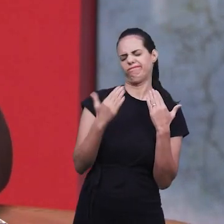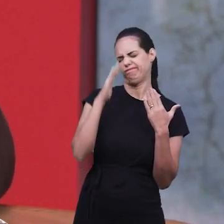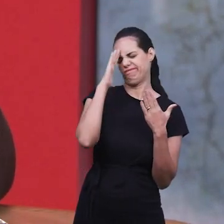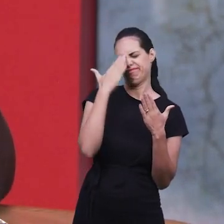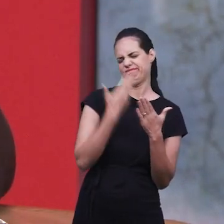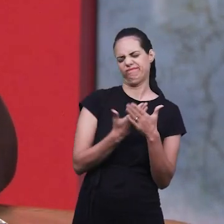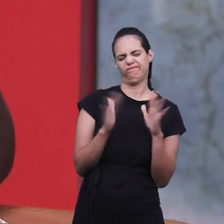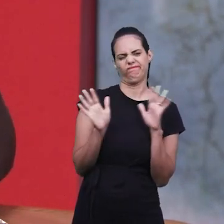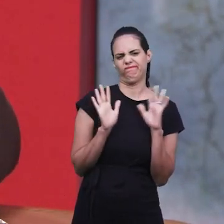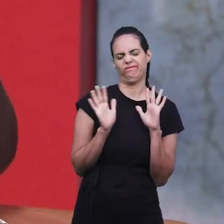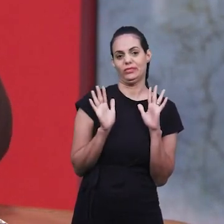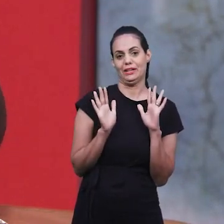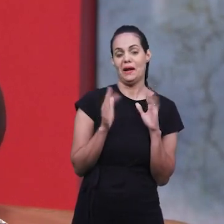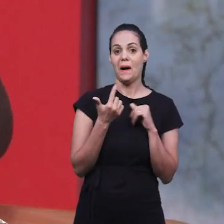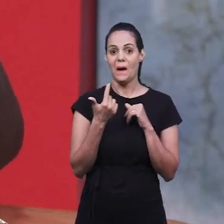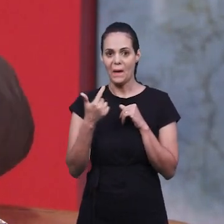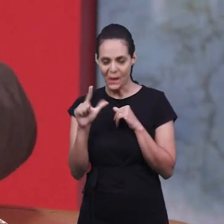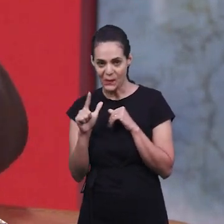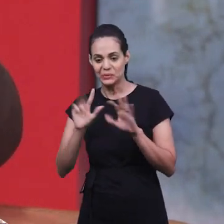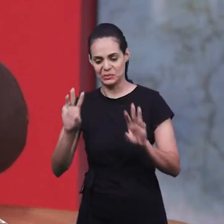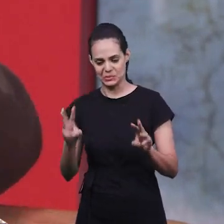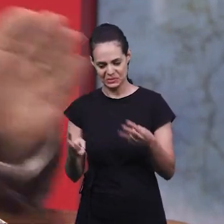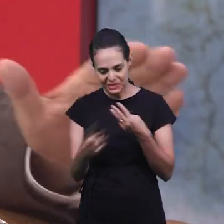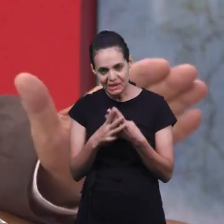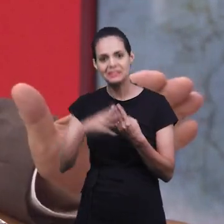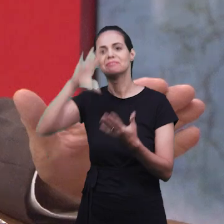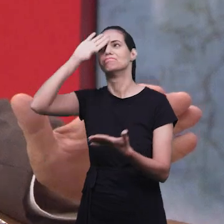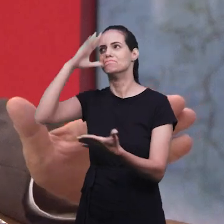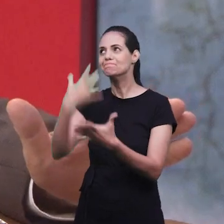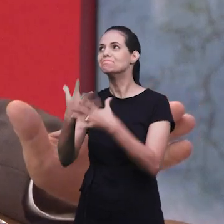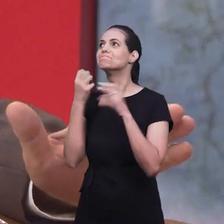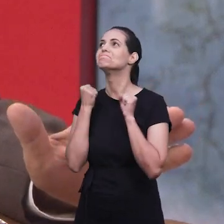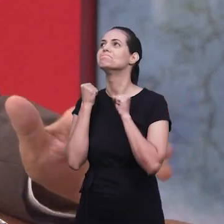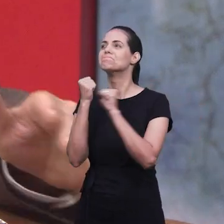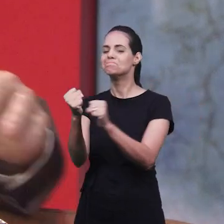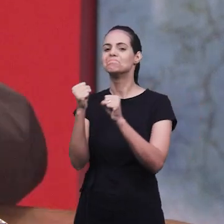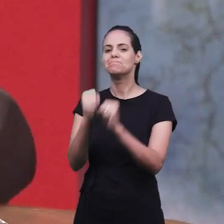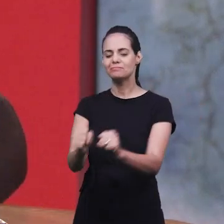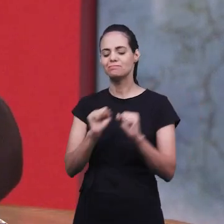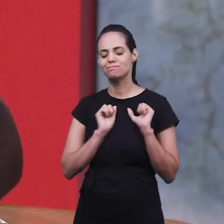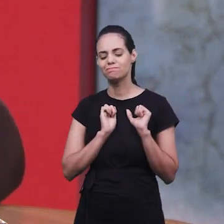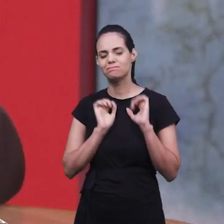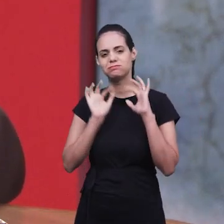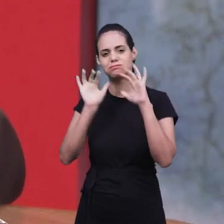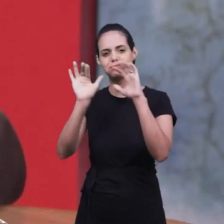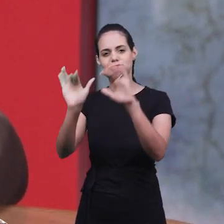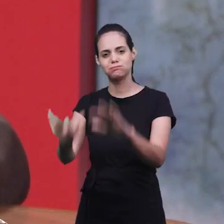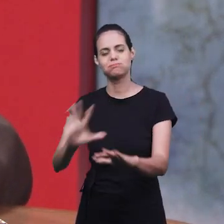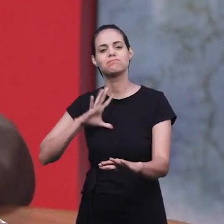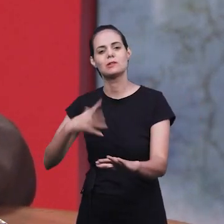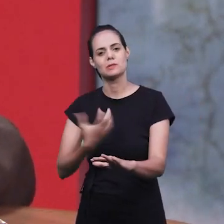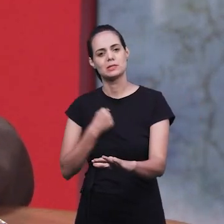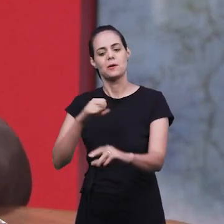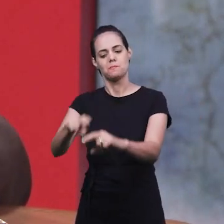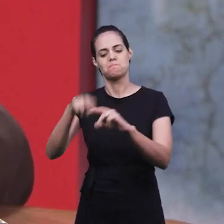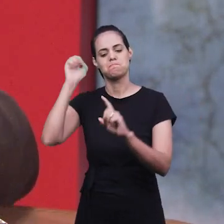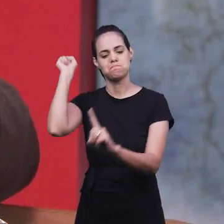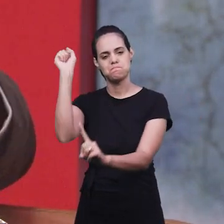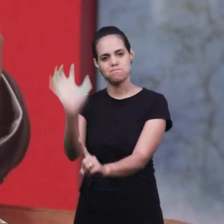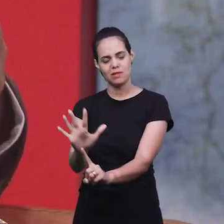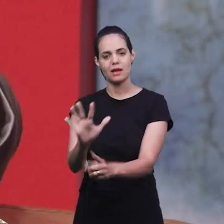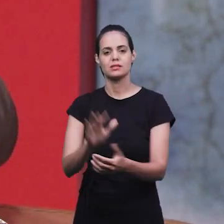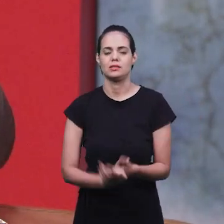Outros judeus creram de coração, vieram para a graça do Senhor Jesus. E houve um grande número de judeus